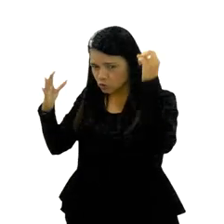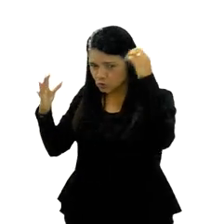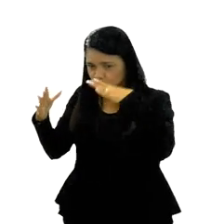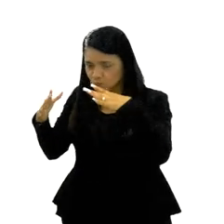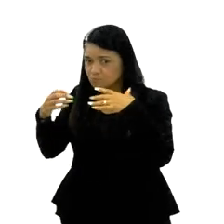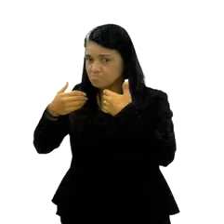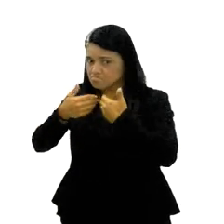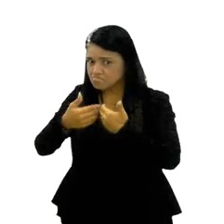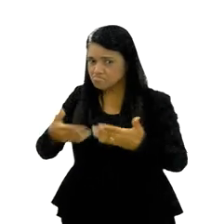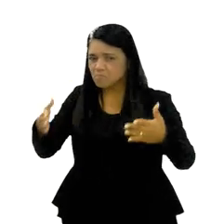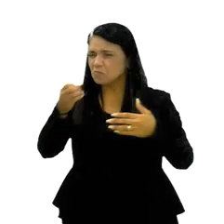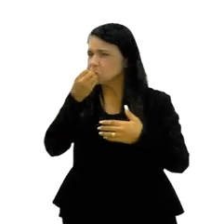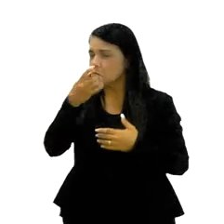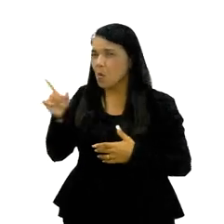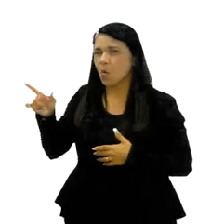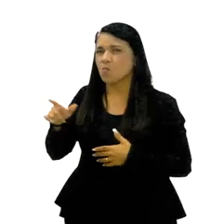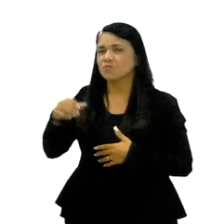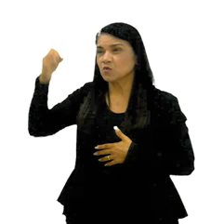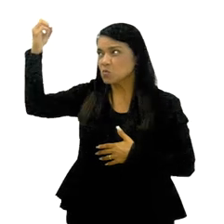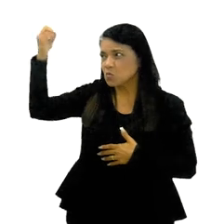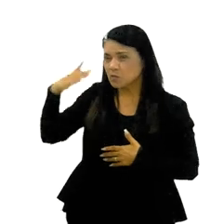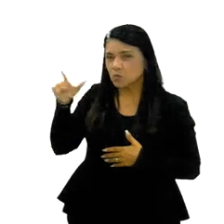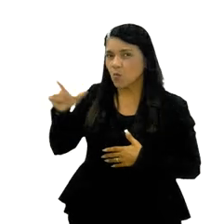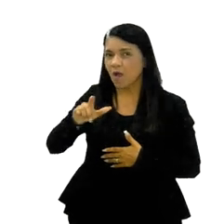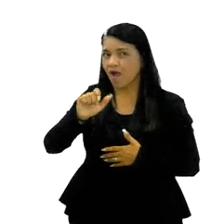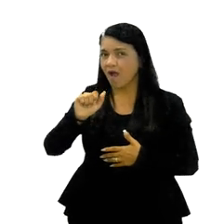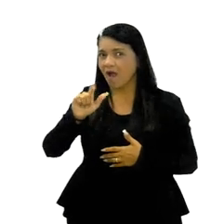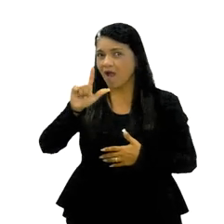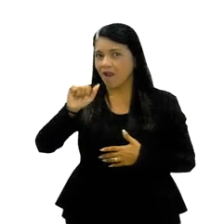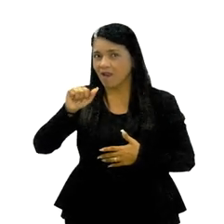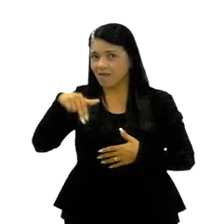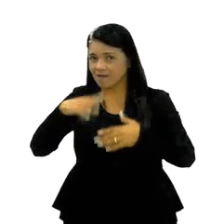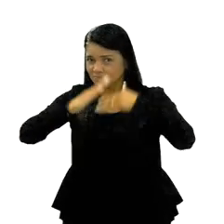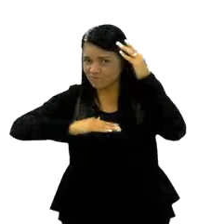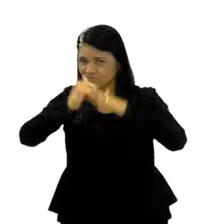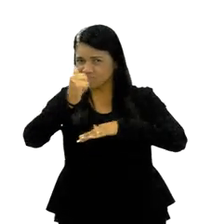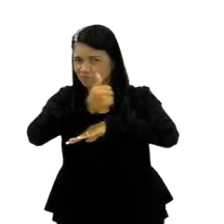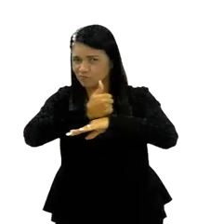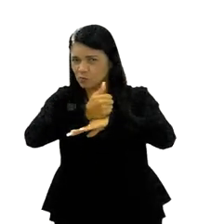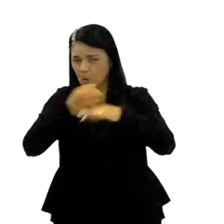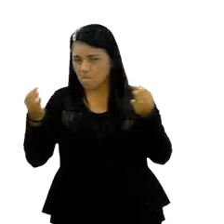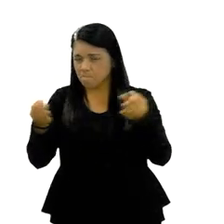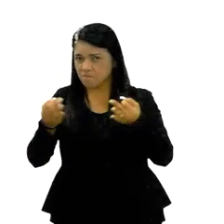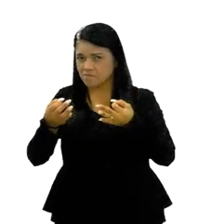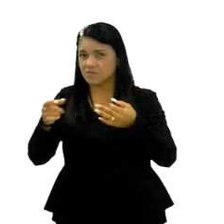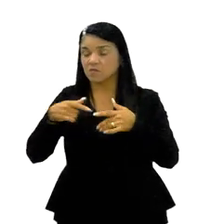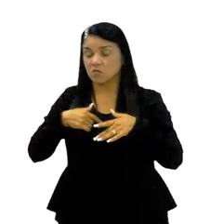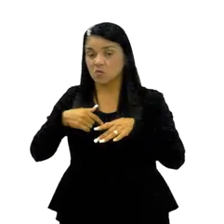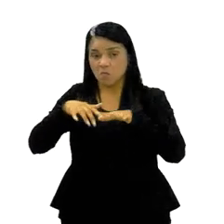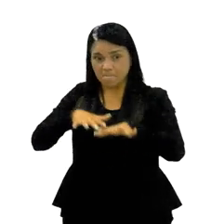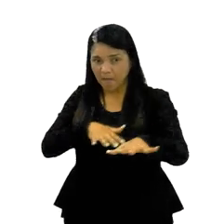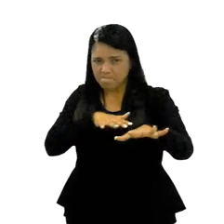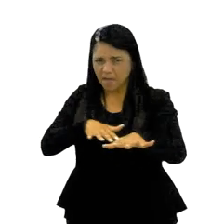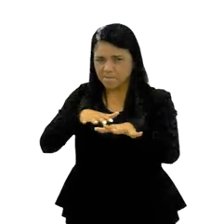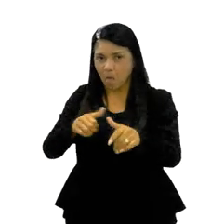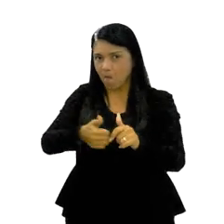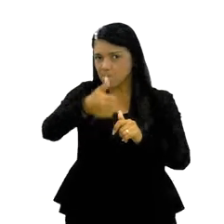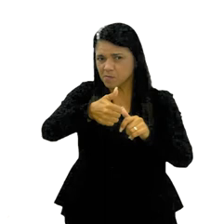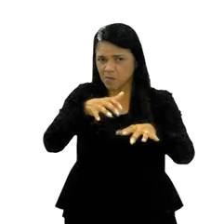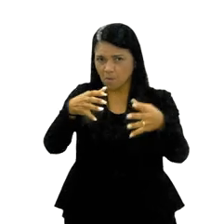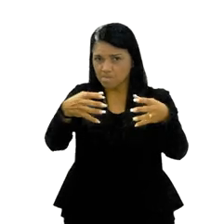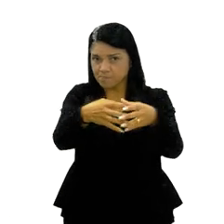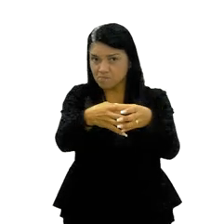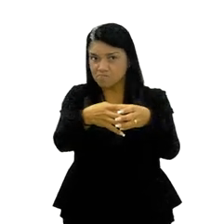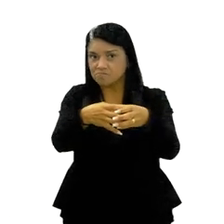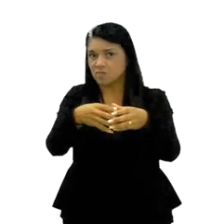cara, você está vindo com uma abertura muito bacana. E o iluminador dele é muito bom, né? Que é o Alan. O Alan Carvalho é um craque. E ele falou, Leandro, a gente vai vir com o